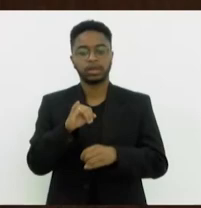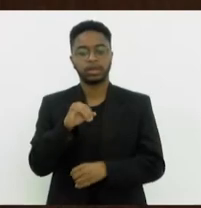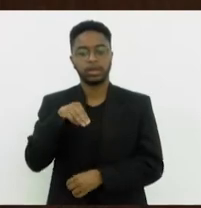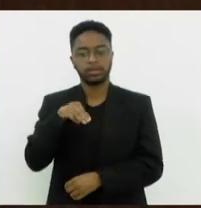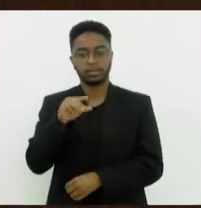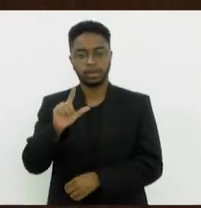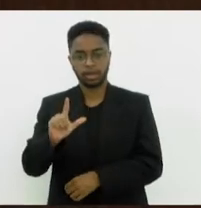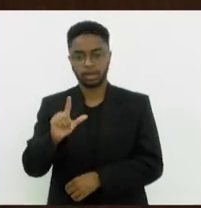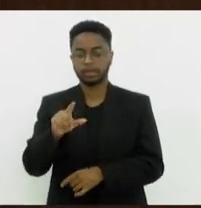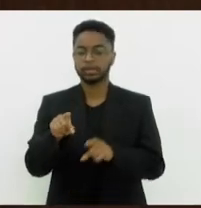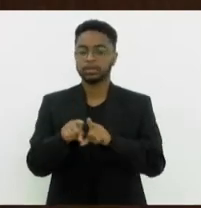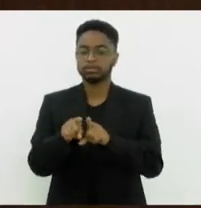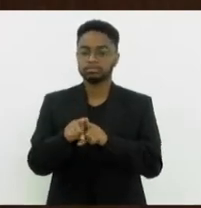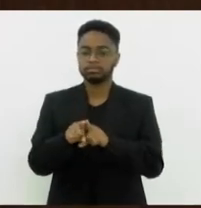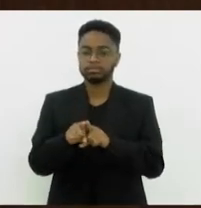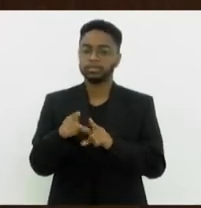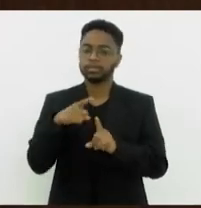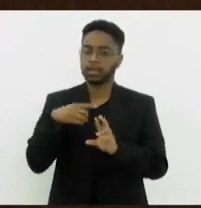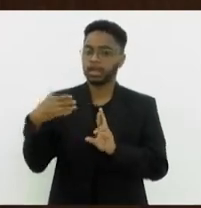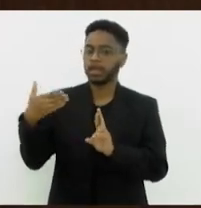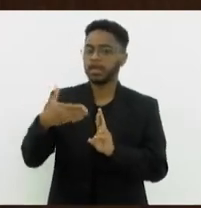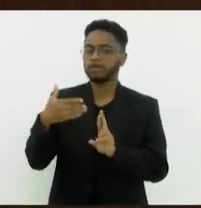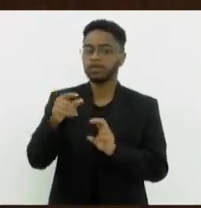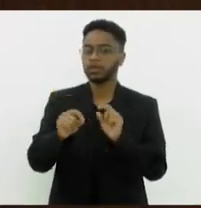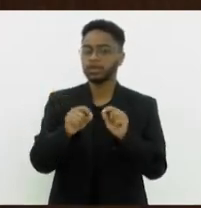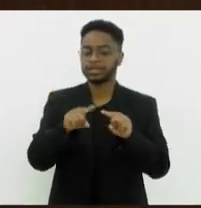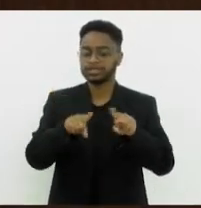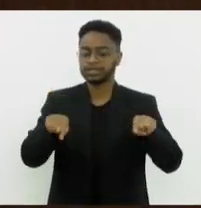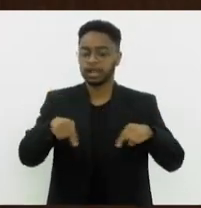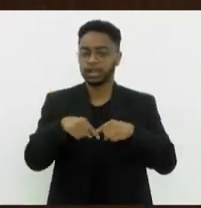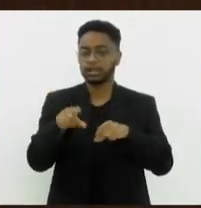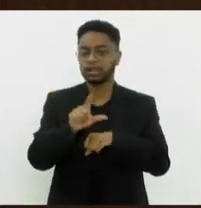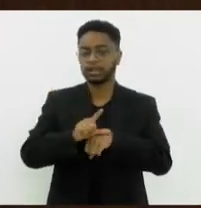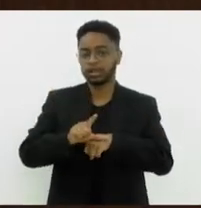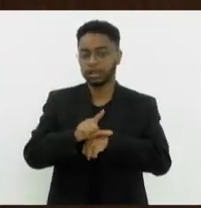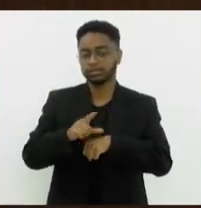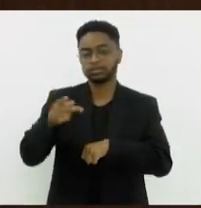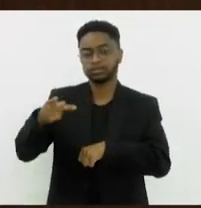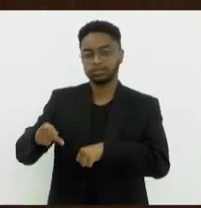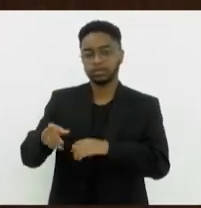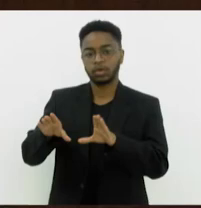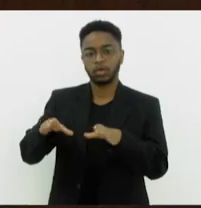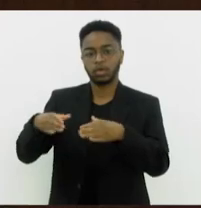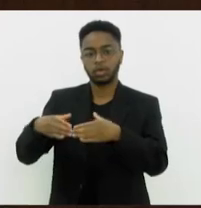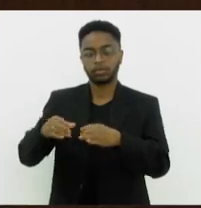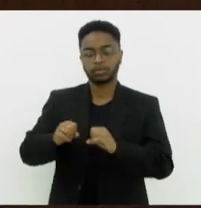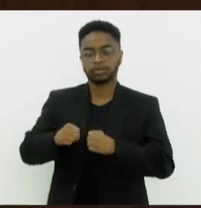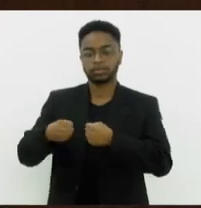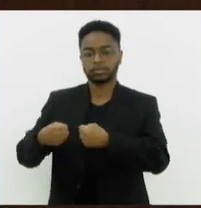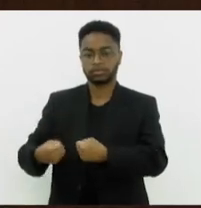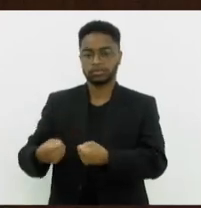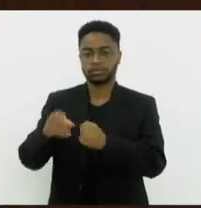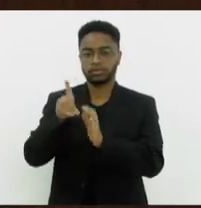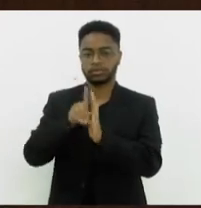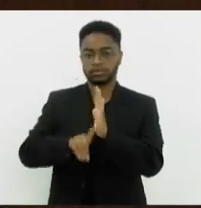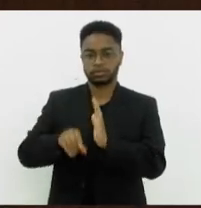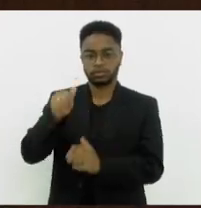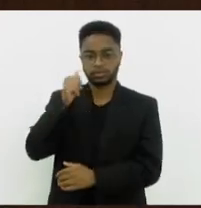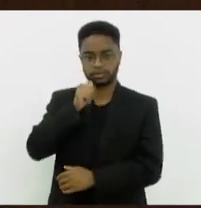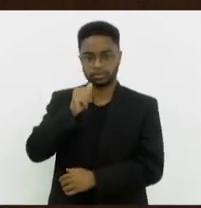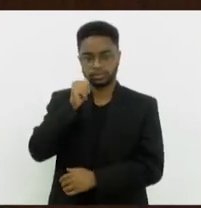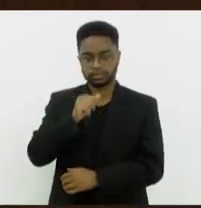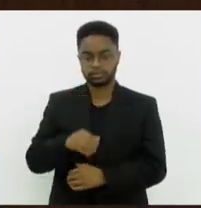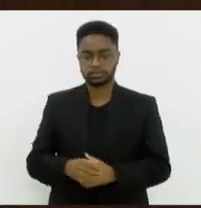Legal, e uma belíssima referência de sala Lilás é a sala da Comissão de Defesa dos Direitos da